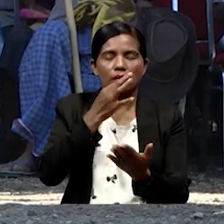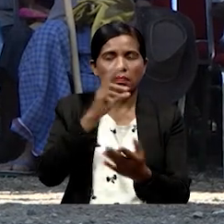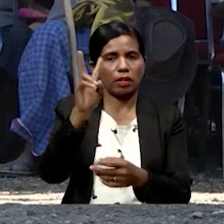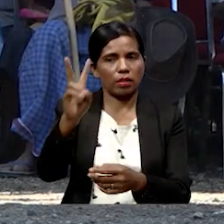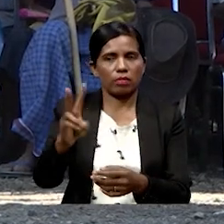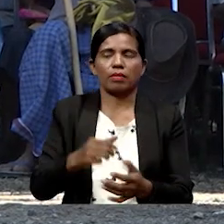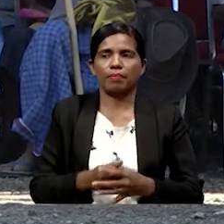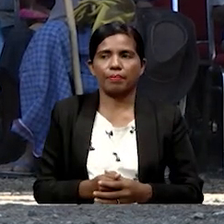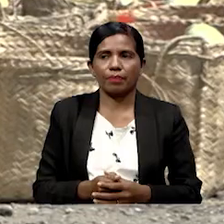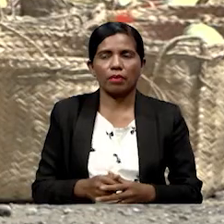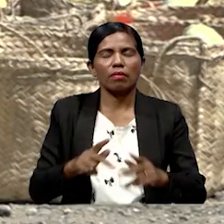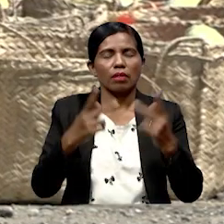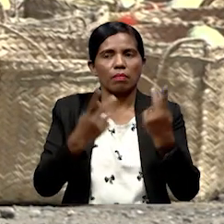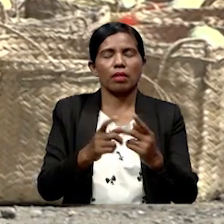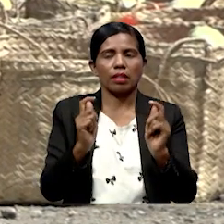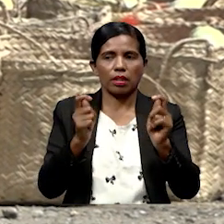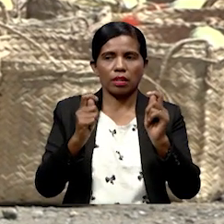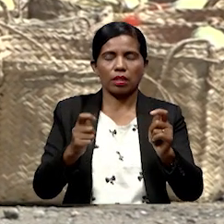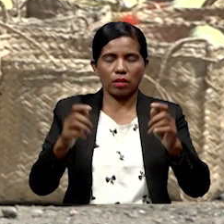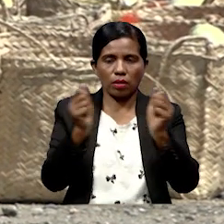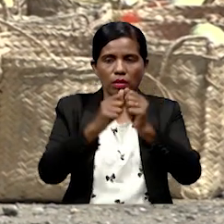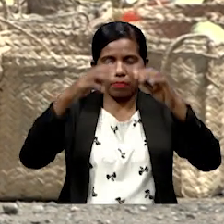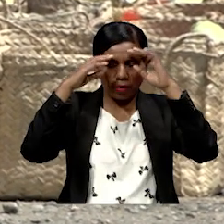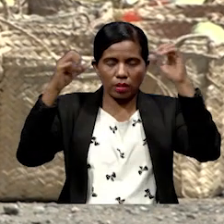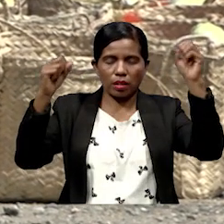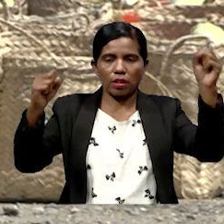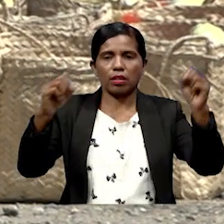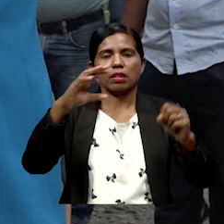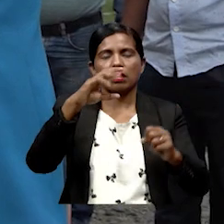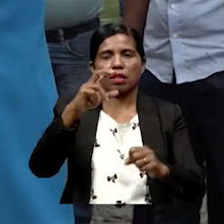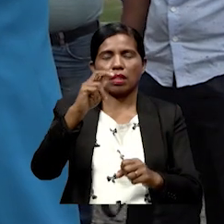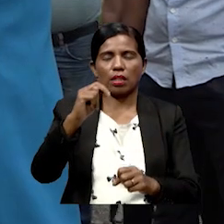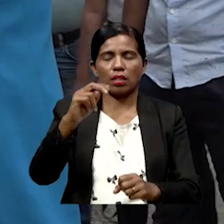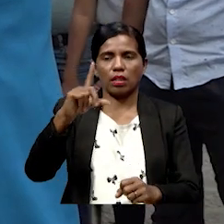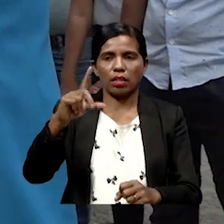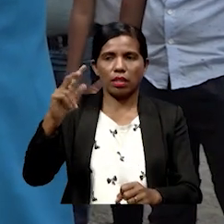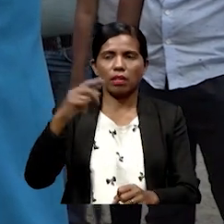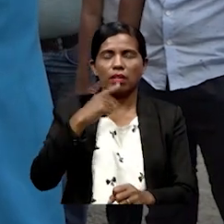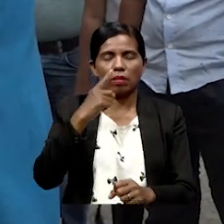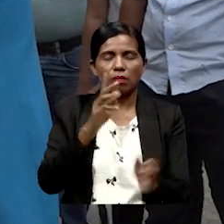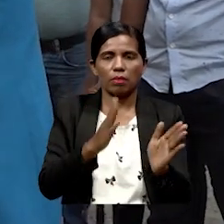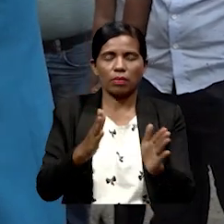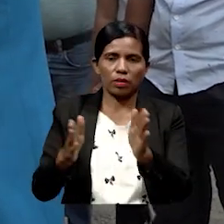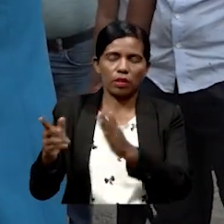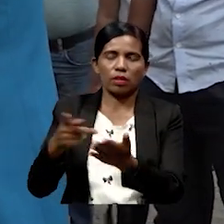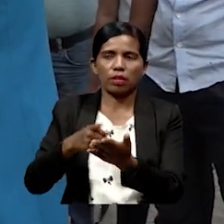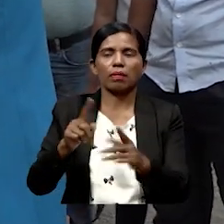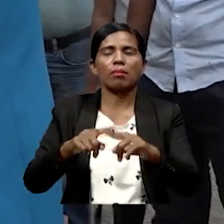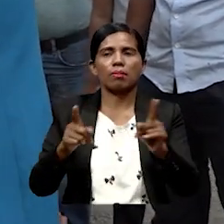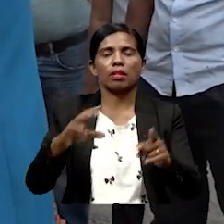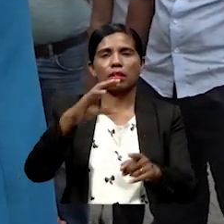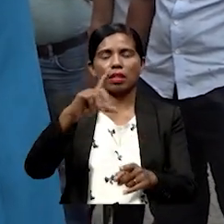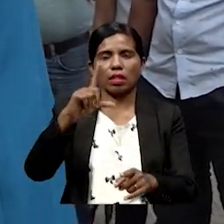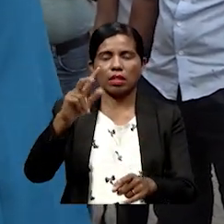ne explica, companhia tenta ona ho presidente Centro Logística Nacional. Kona ba processo pagamento, mai be russi se